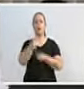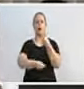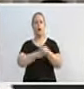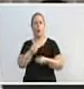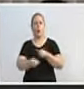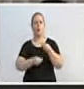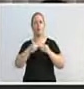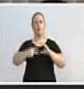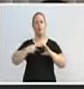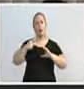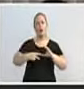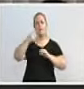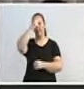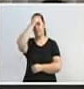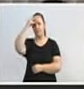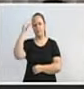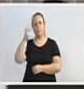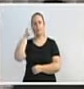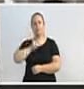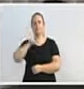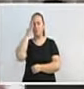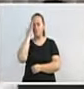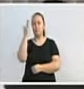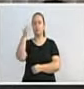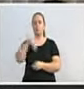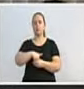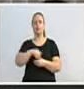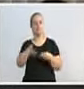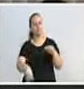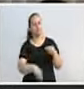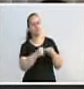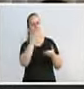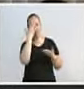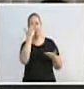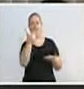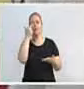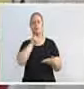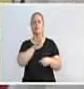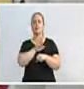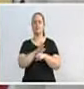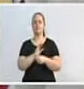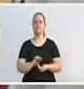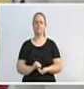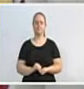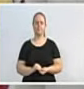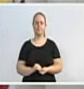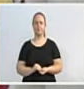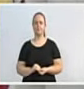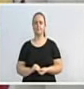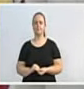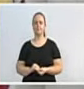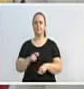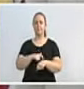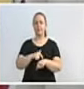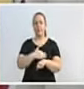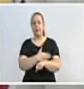estrutura da máquina, para fazer esse sucesso eleitoral. Obrigado pela parte, poder contribuir com o debate democrático. Obrigado, vereador. Meu tempo